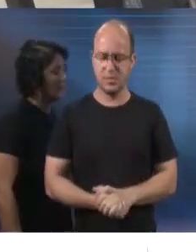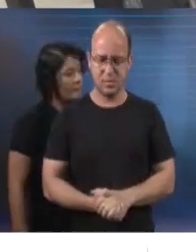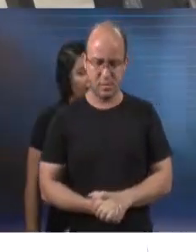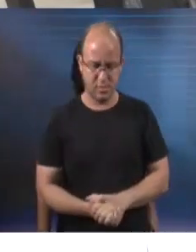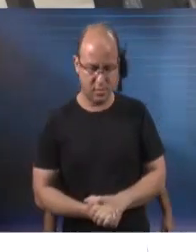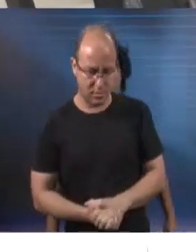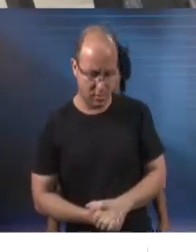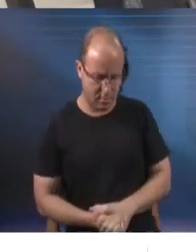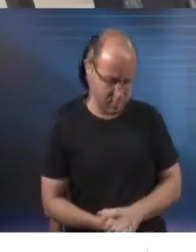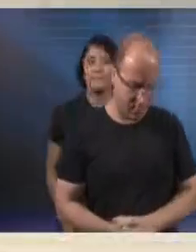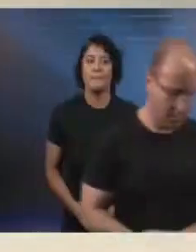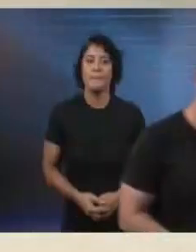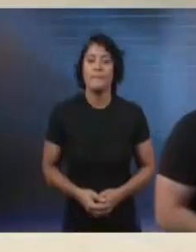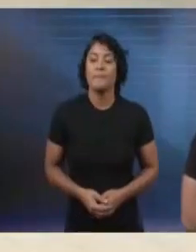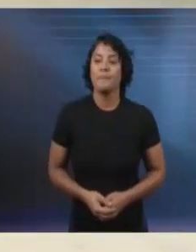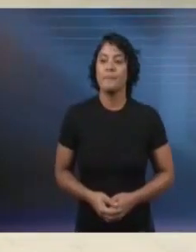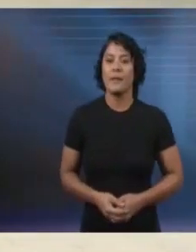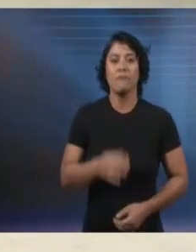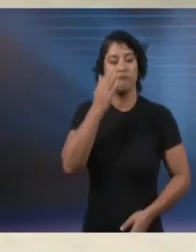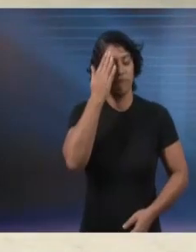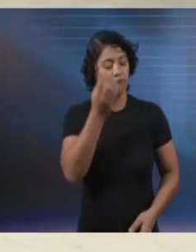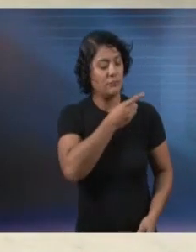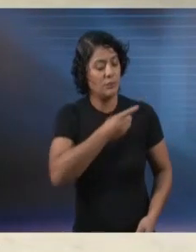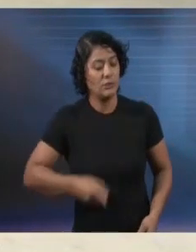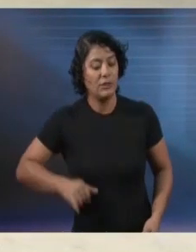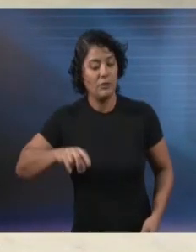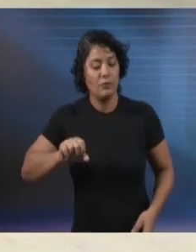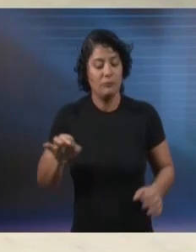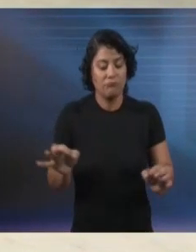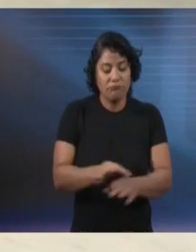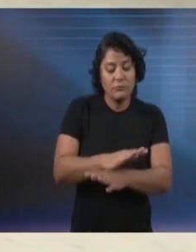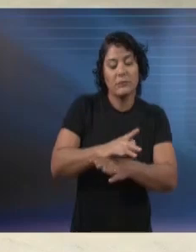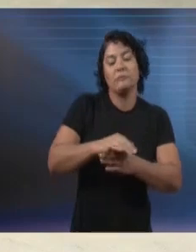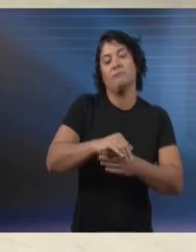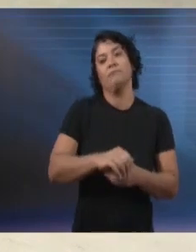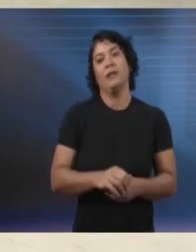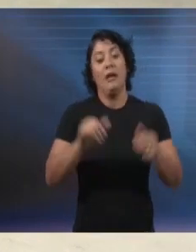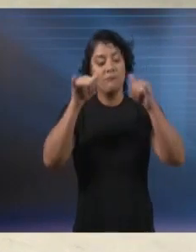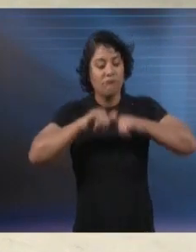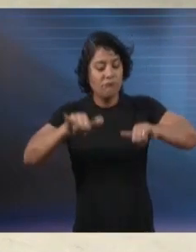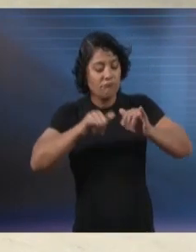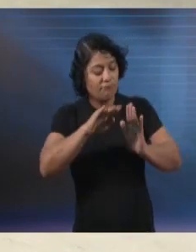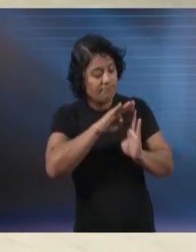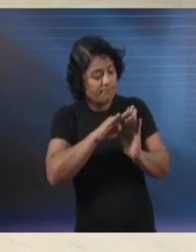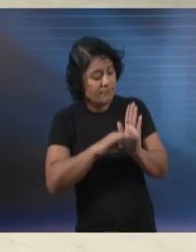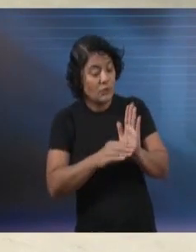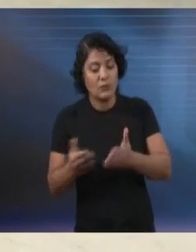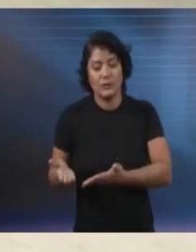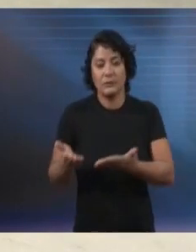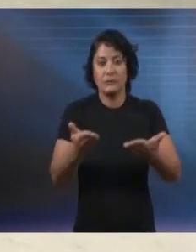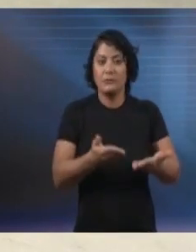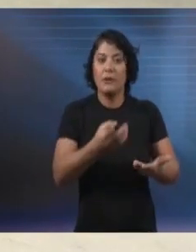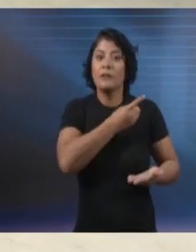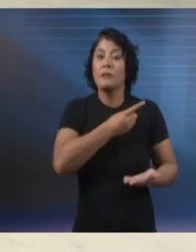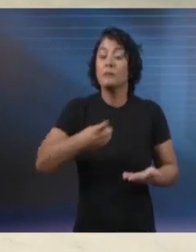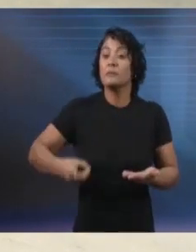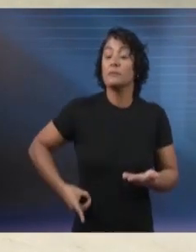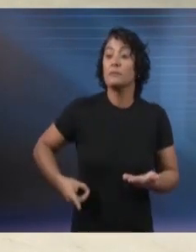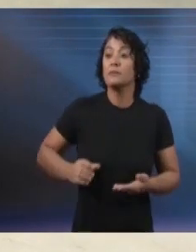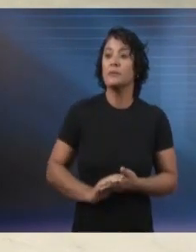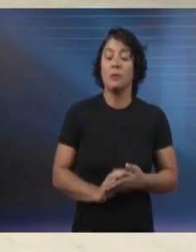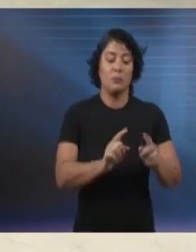Obrigado, deputado adjunto Dias. Está encerrado o expediente, anuncia a ordem do dia. Convido os senhores deputados que